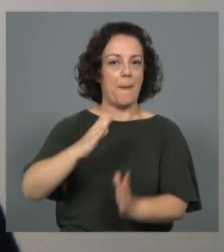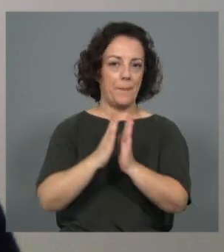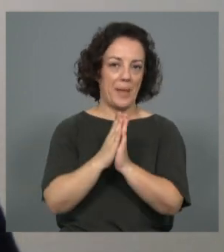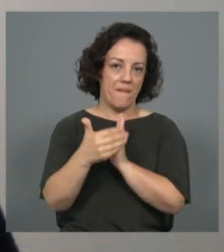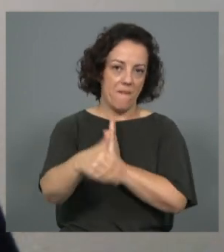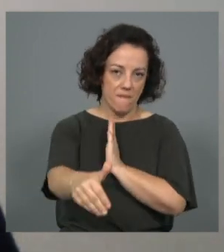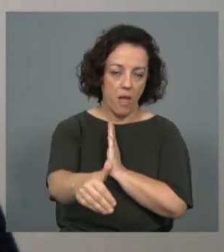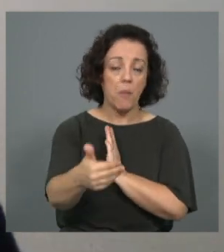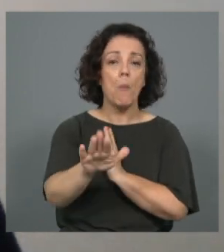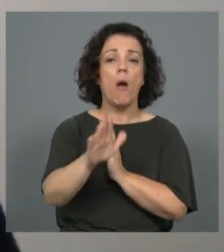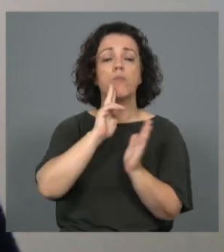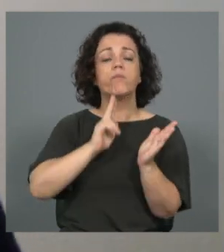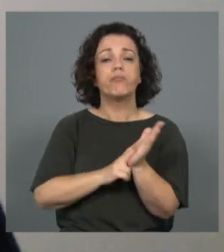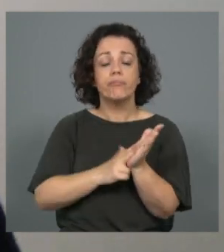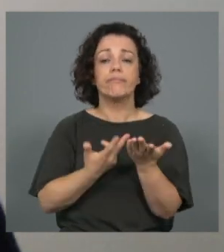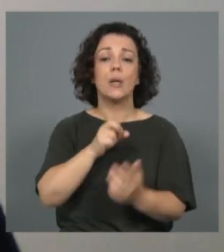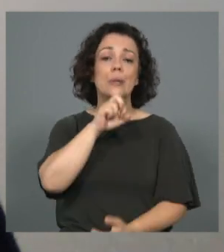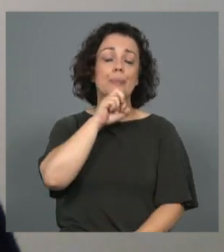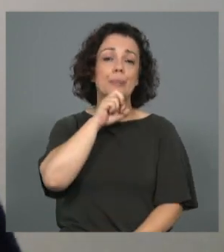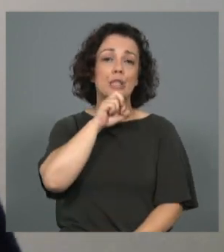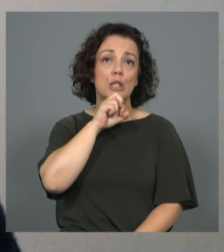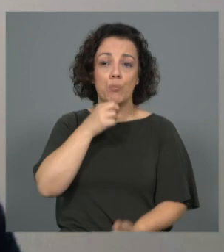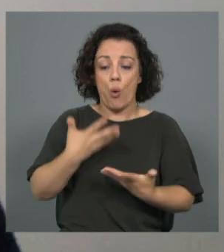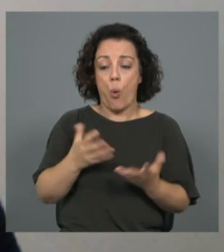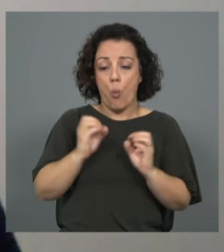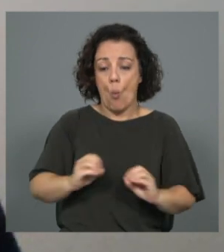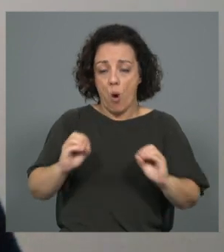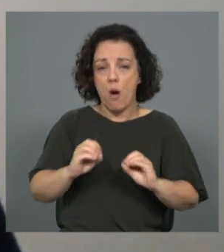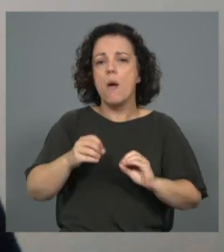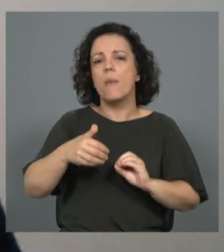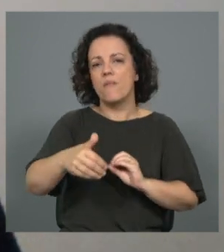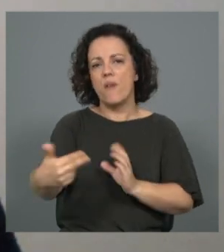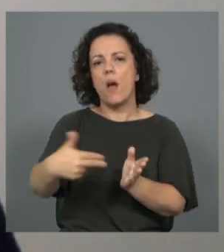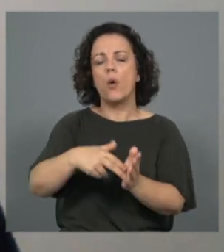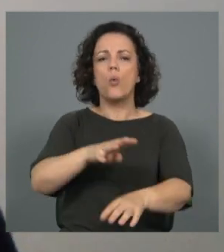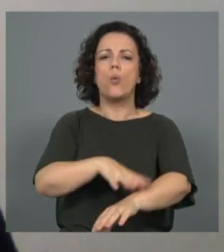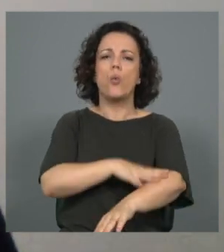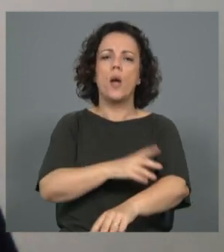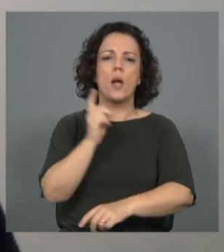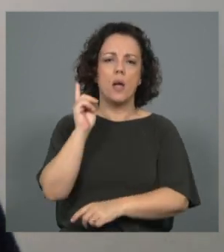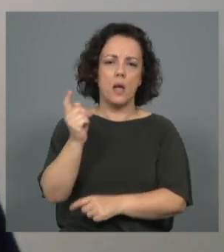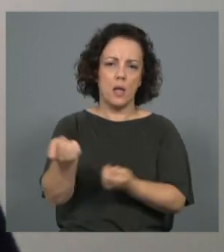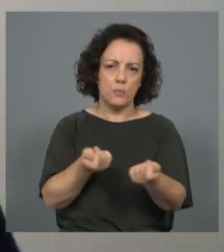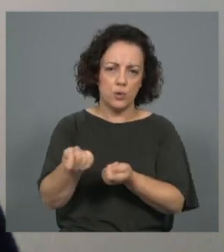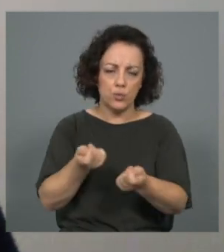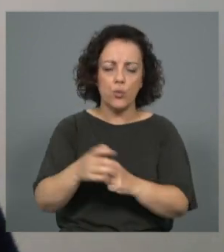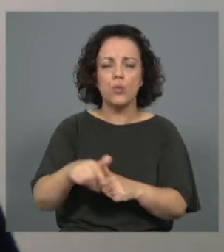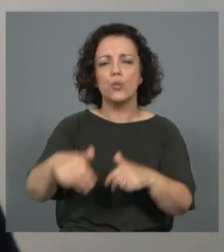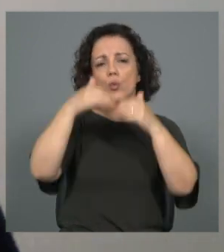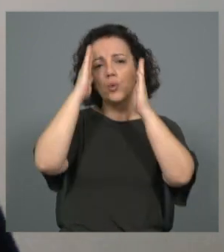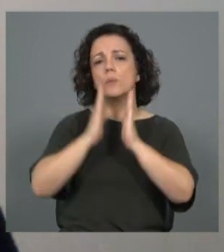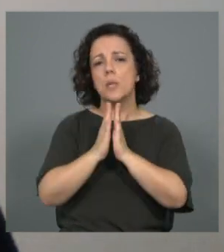que não temos bispo diocesano, mas teremos também a presença do nosso administrador. O seminário também marcará a sua